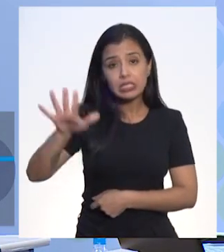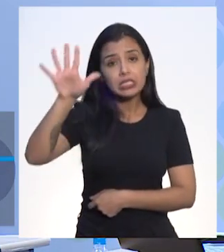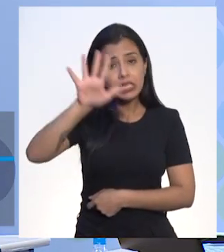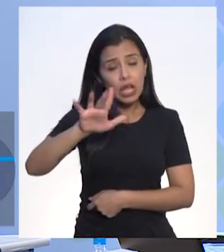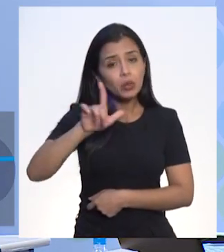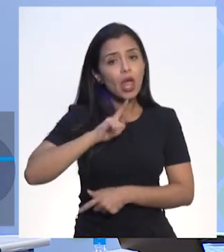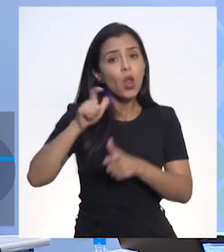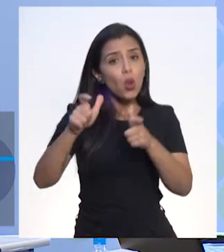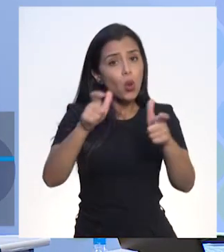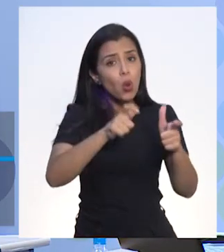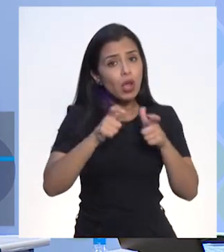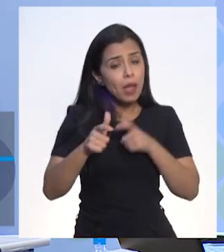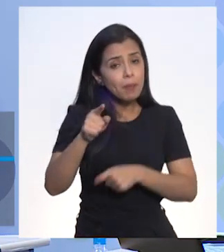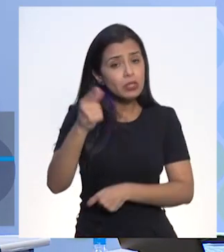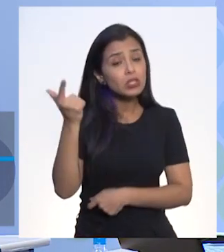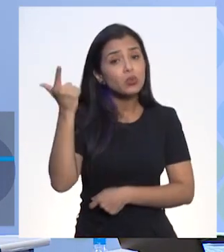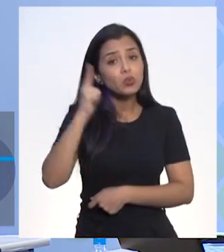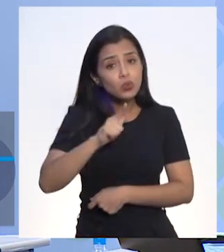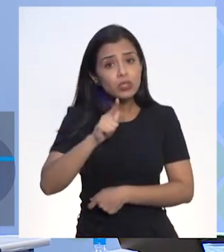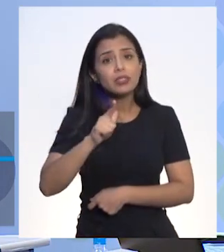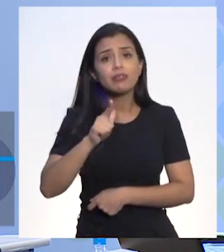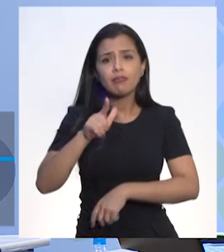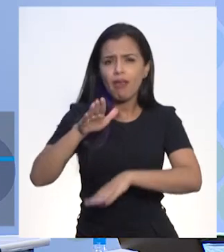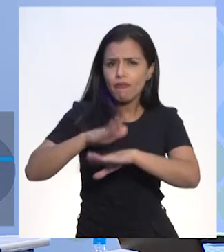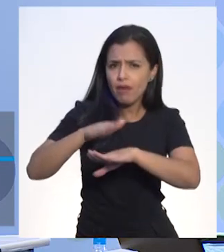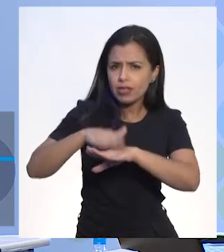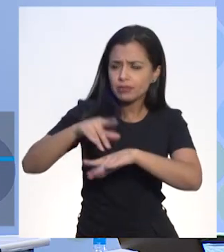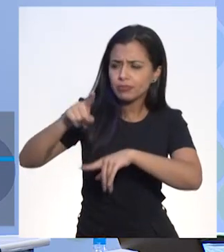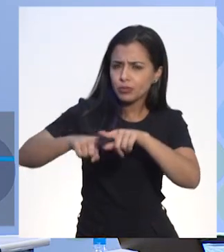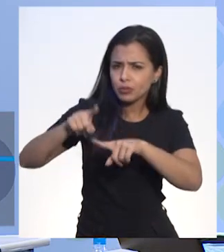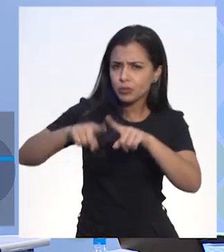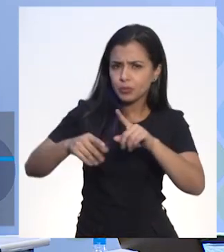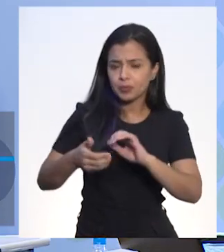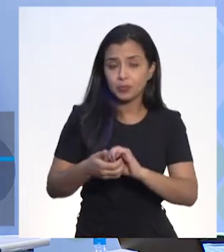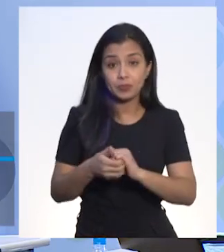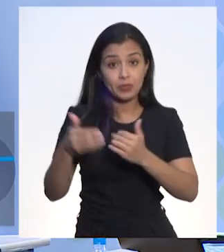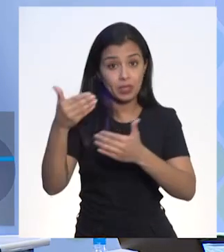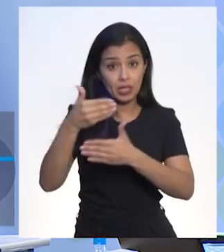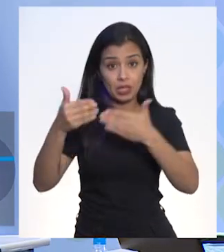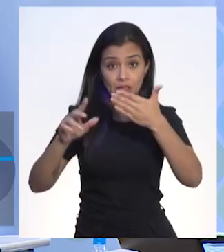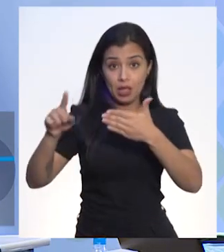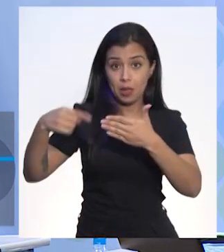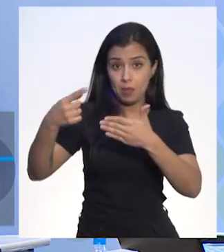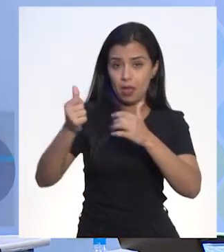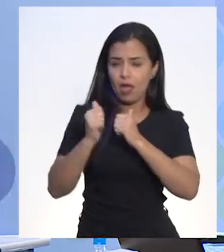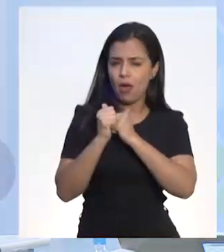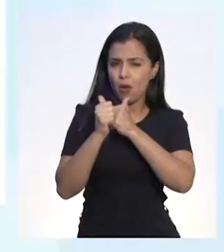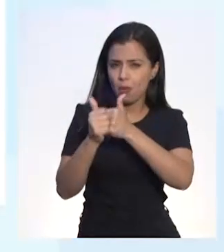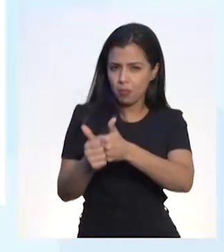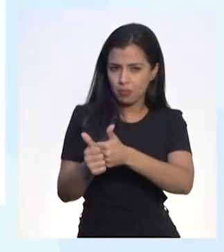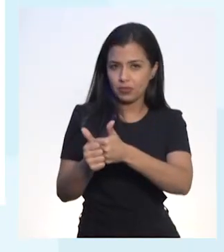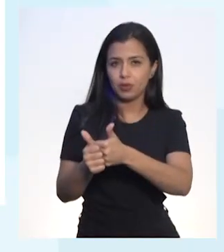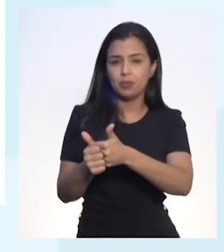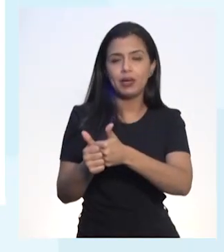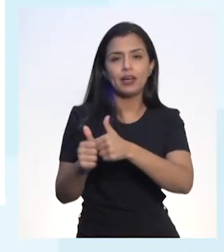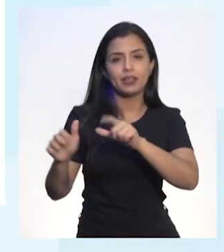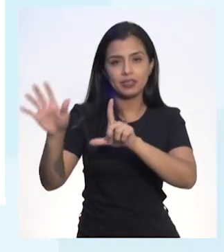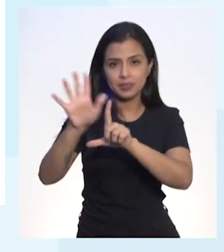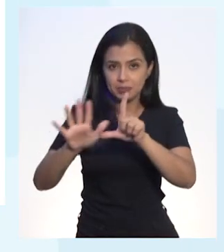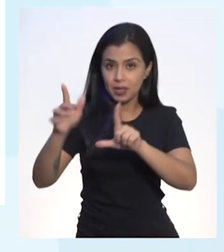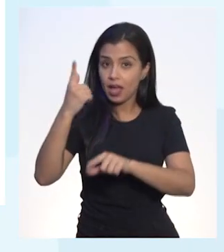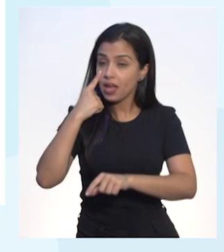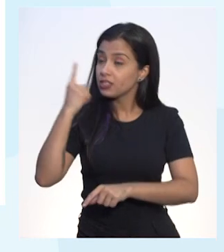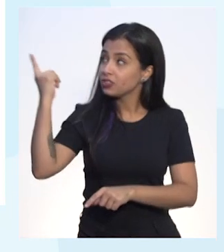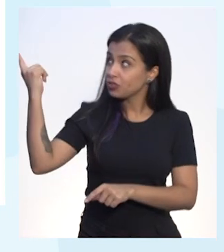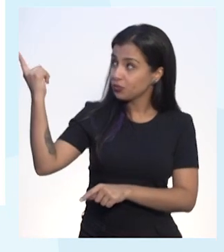locais, né, para você retirar mandar esses produtos aí. Na próxima tela, aí acompanhe, nós temos uma imagem, né, que mostra, né,